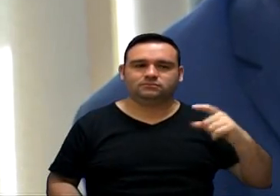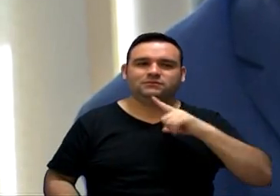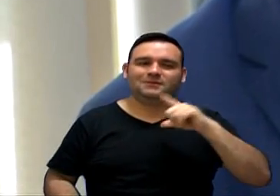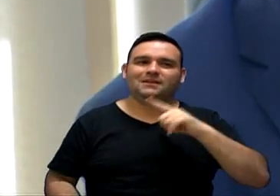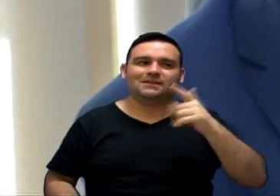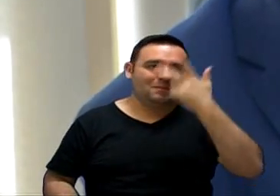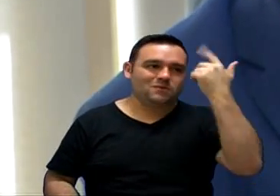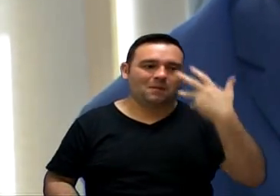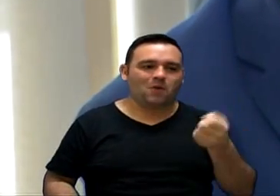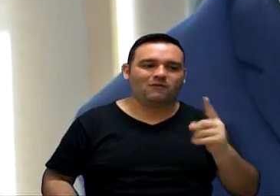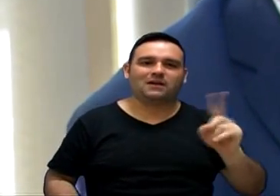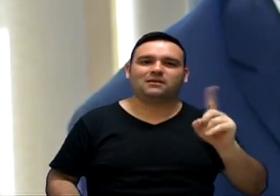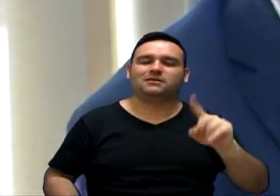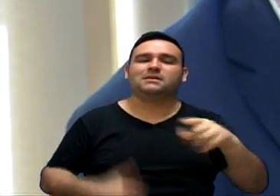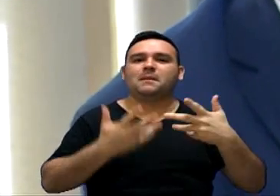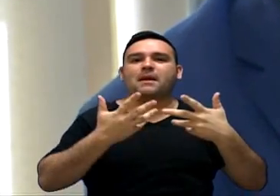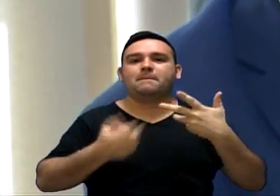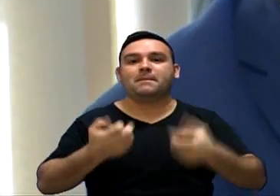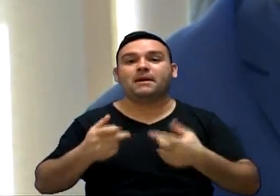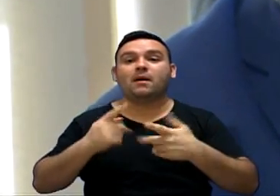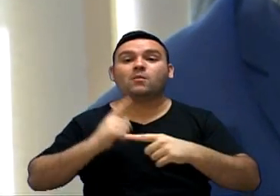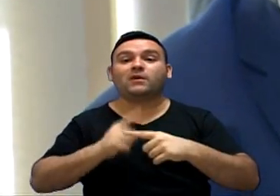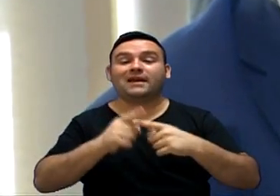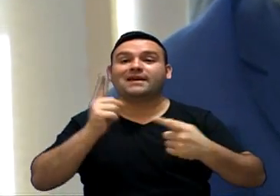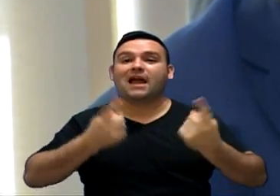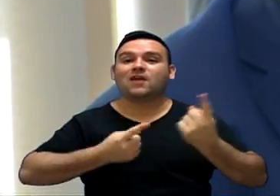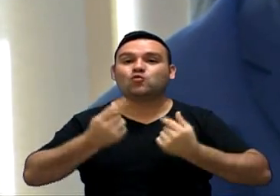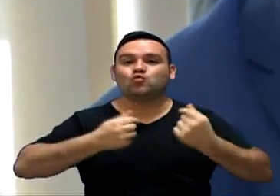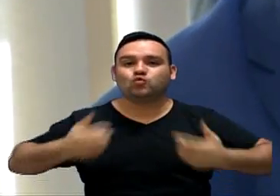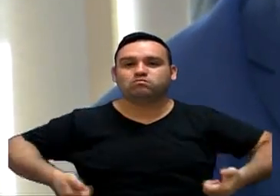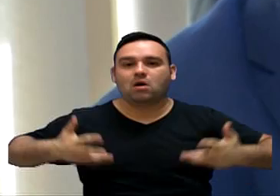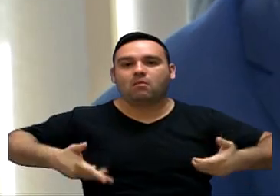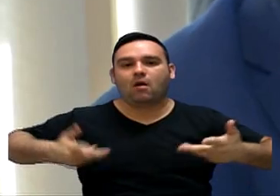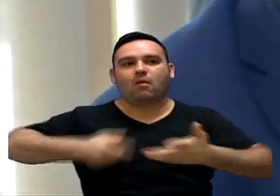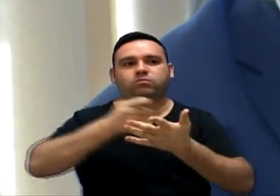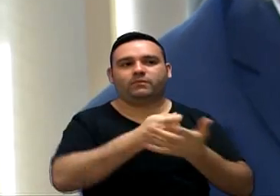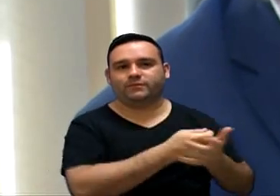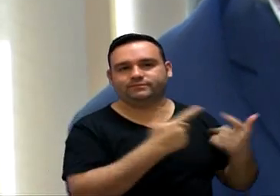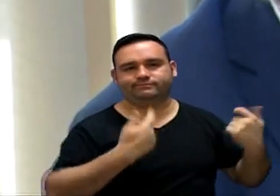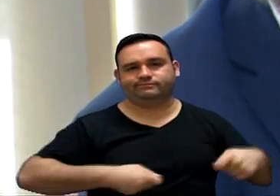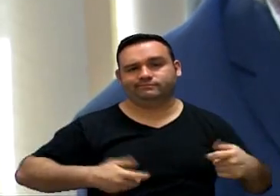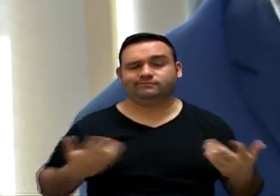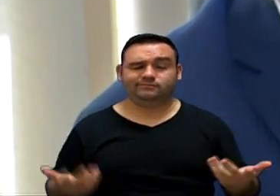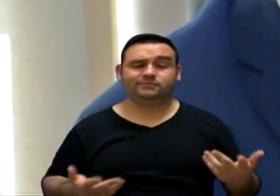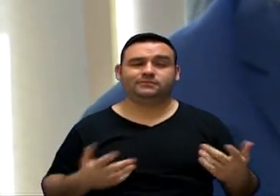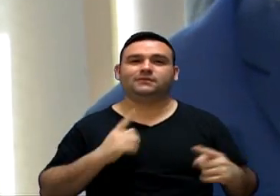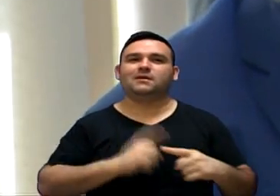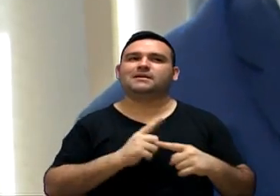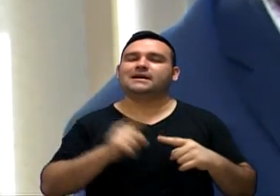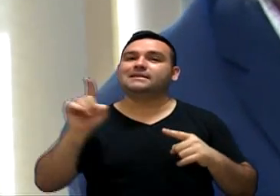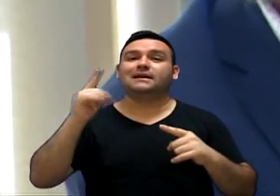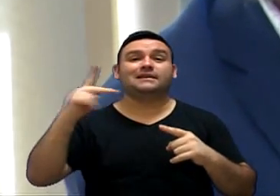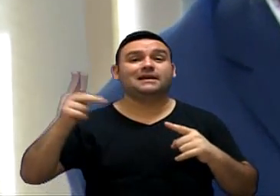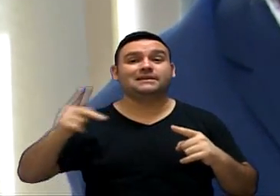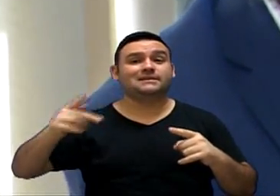aprove e ela acate nada que possa estar gerando um custo para o município. Um